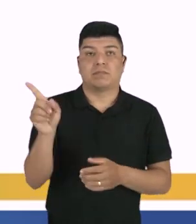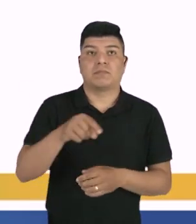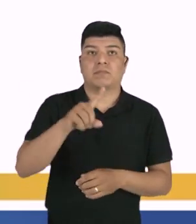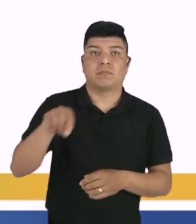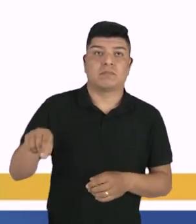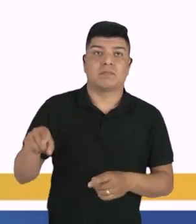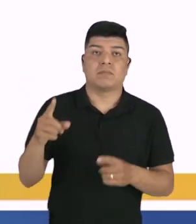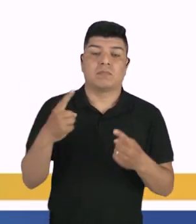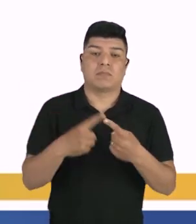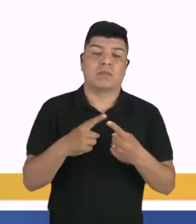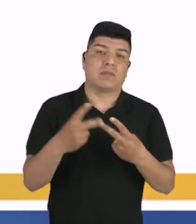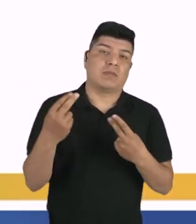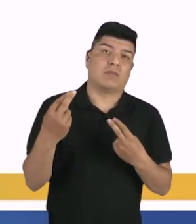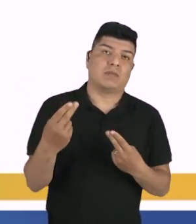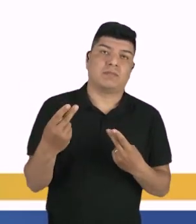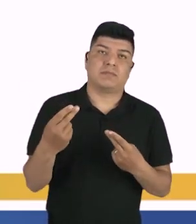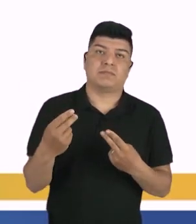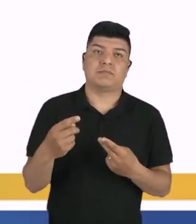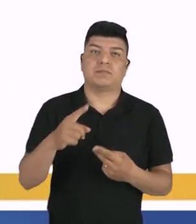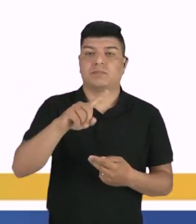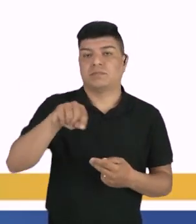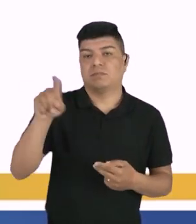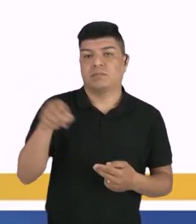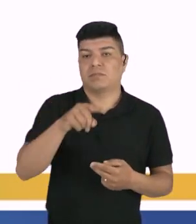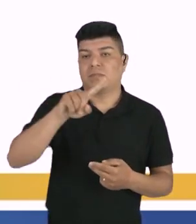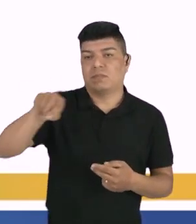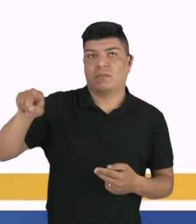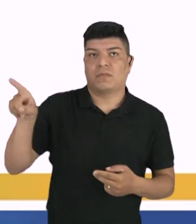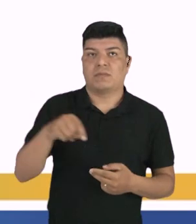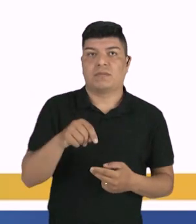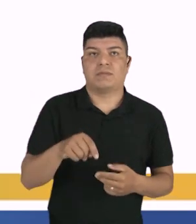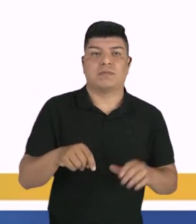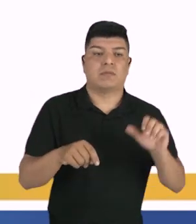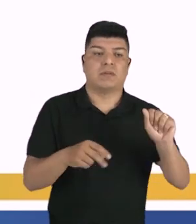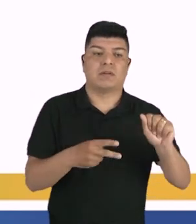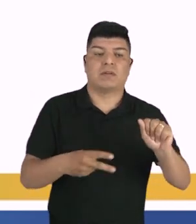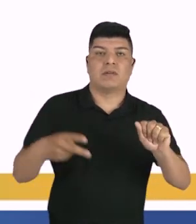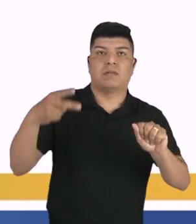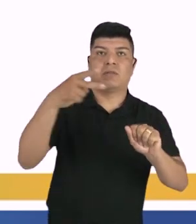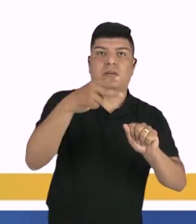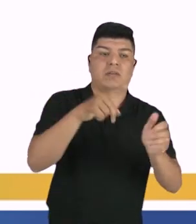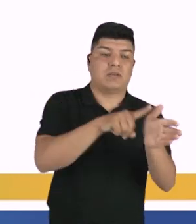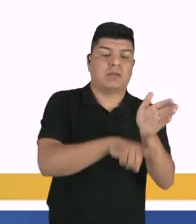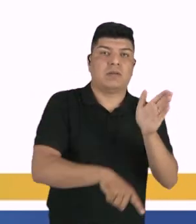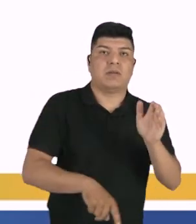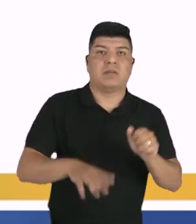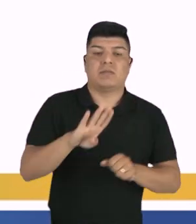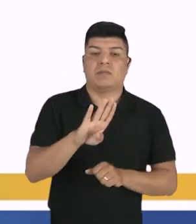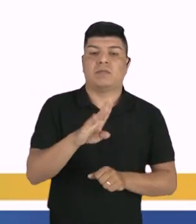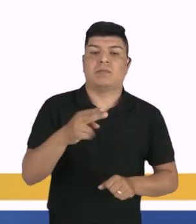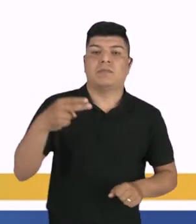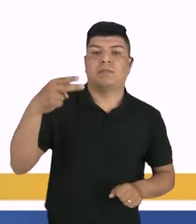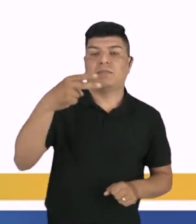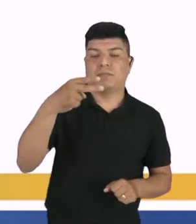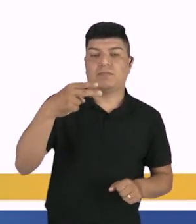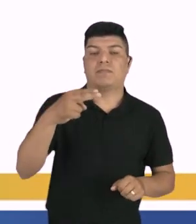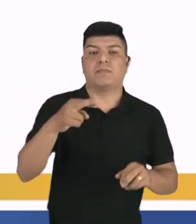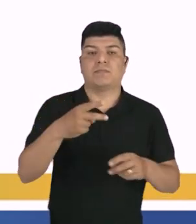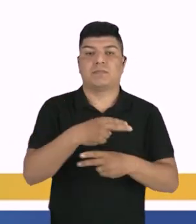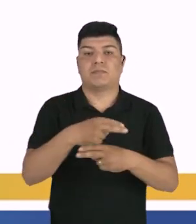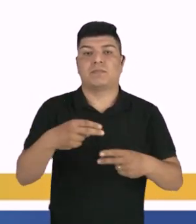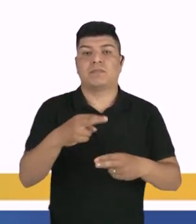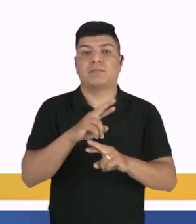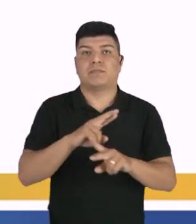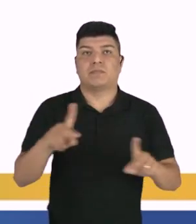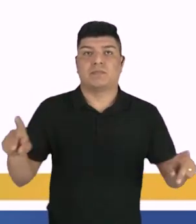porque são iguais. Então, fica, no caso, né, A ao quadrado menos B ao quadrado. Então, o produto da diferença pela